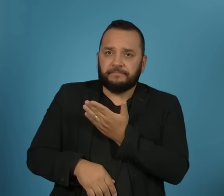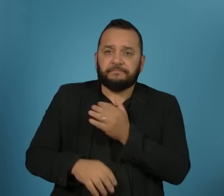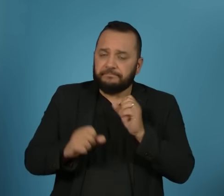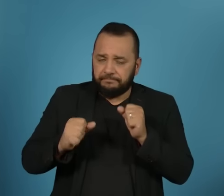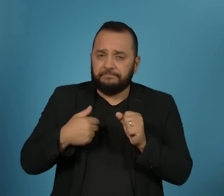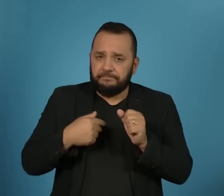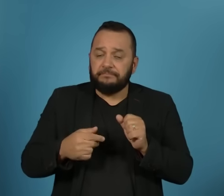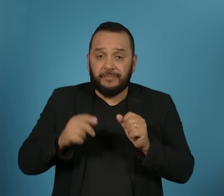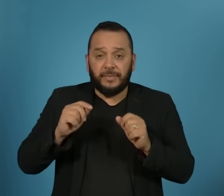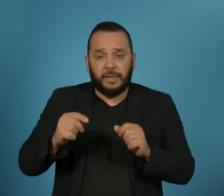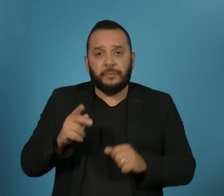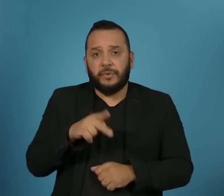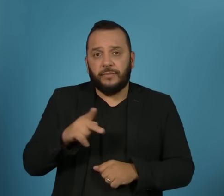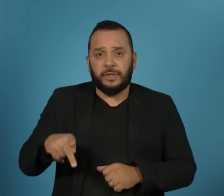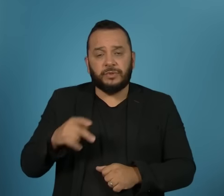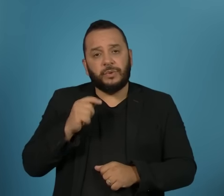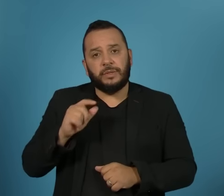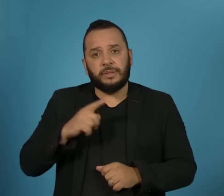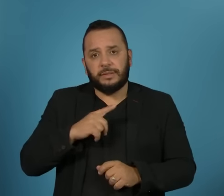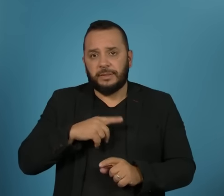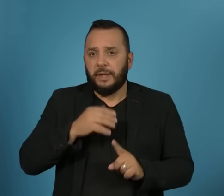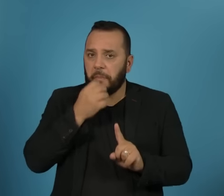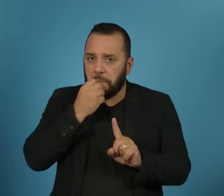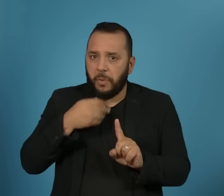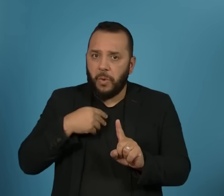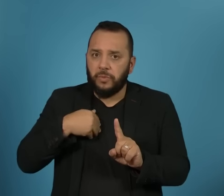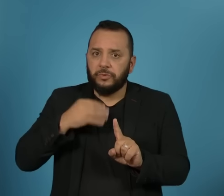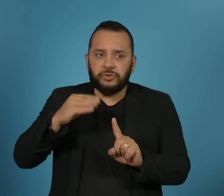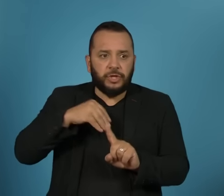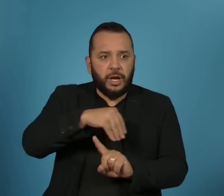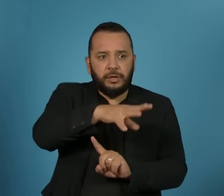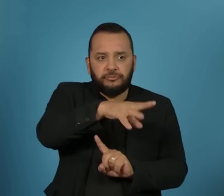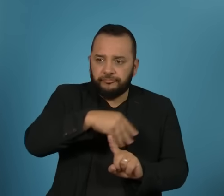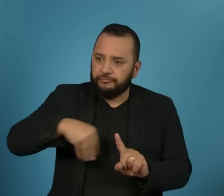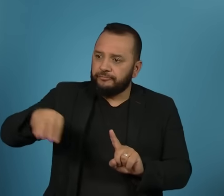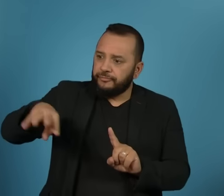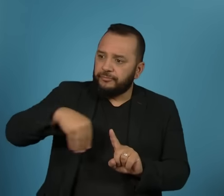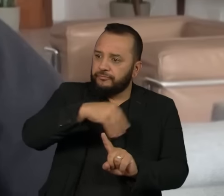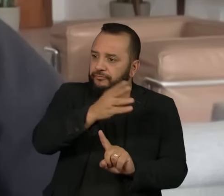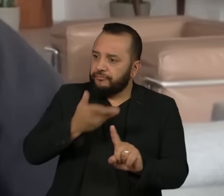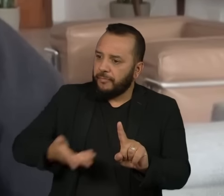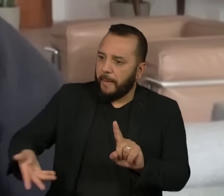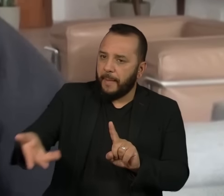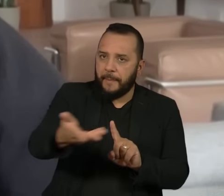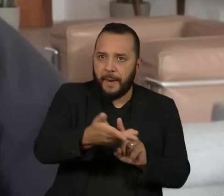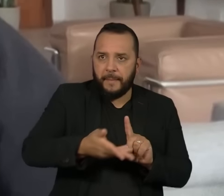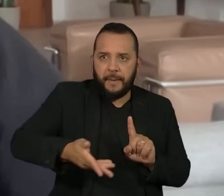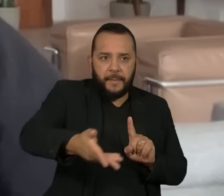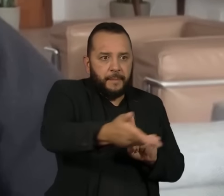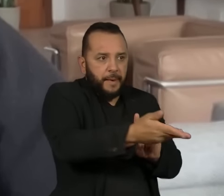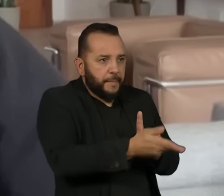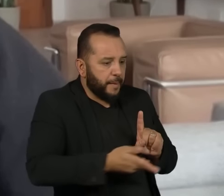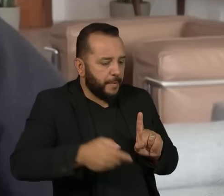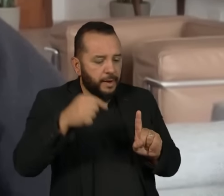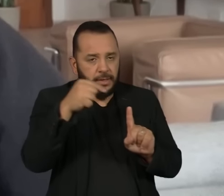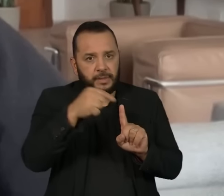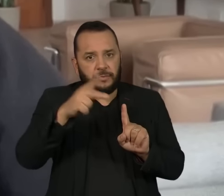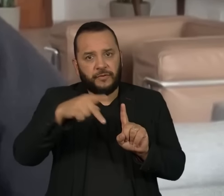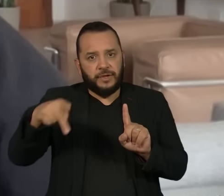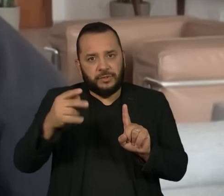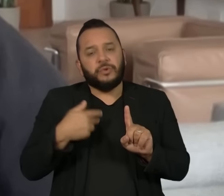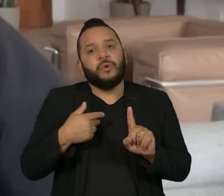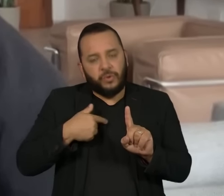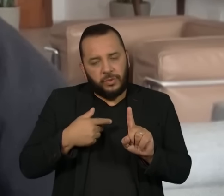for acompanhado de uma boa mediação, né, de um programa, um projeto literário que